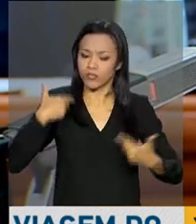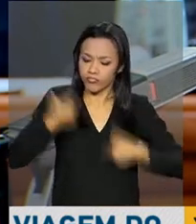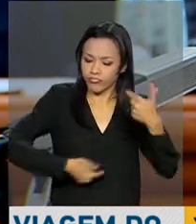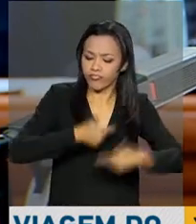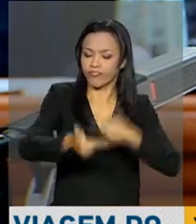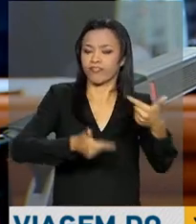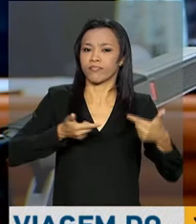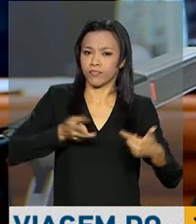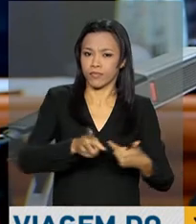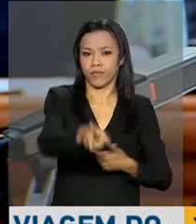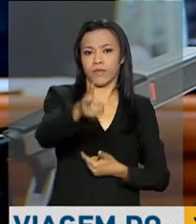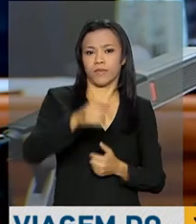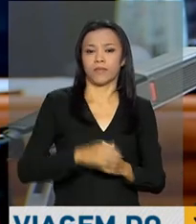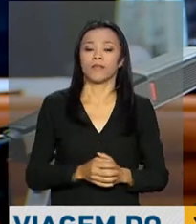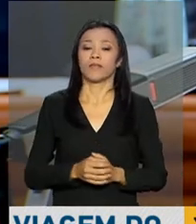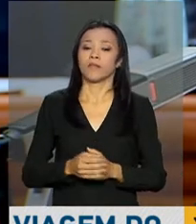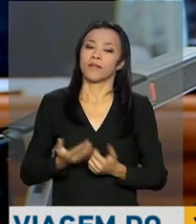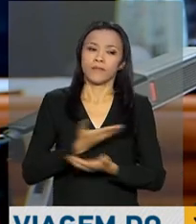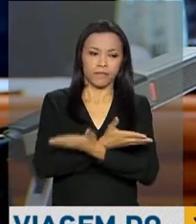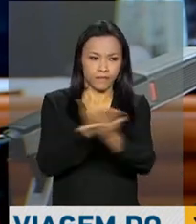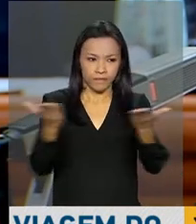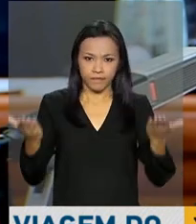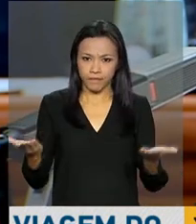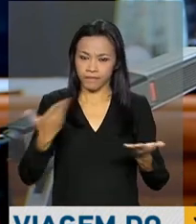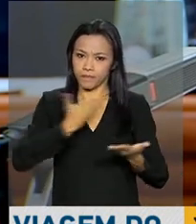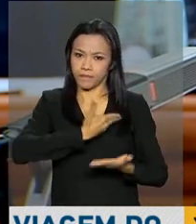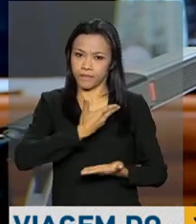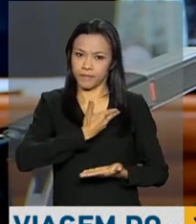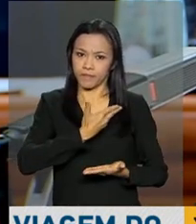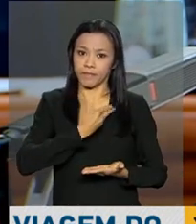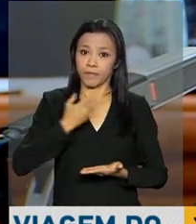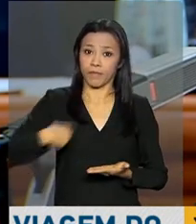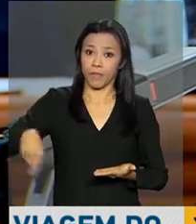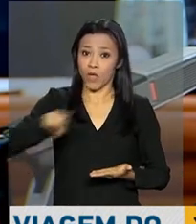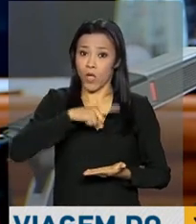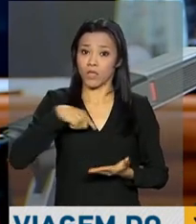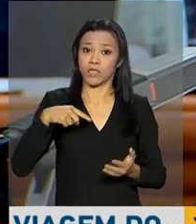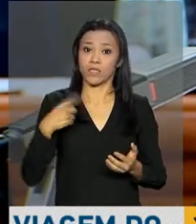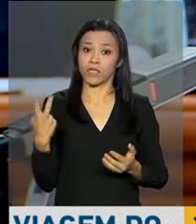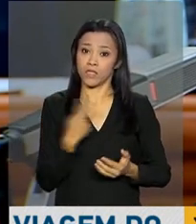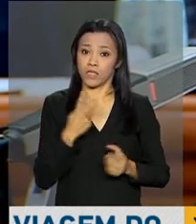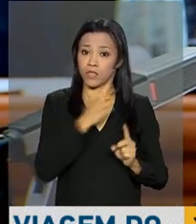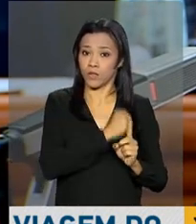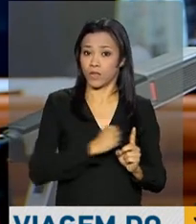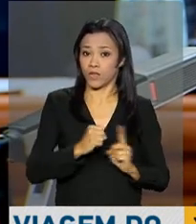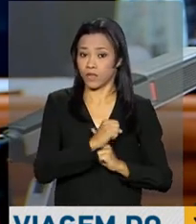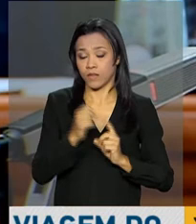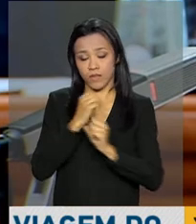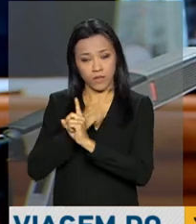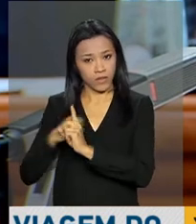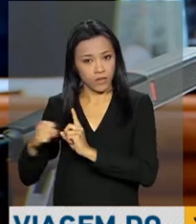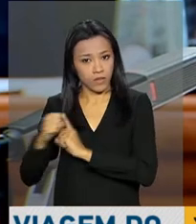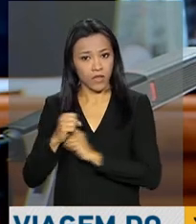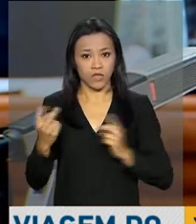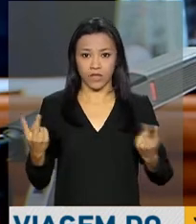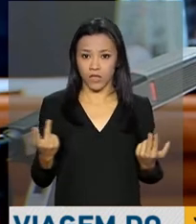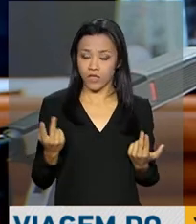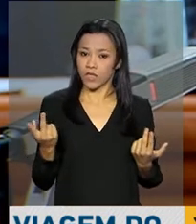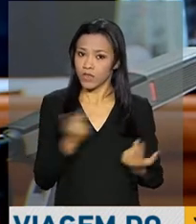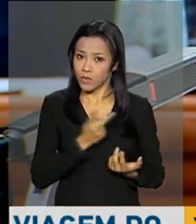Meus amigos, excelências, nossas sociedades são e devem ser cada vez